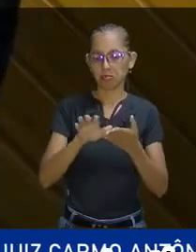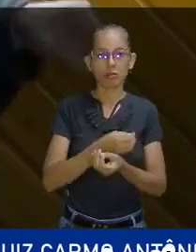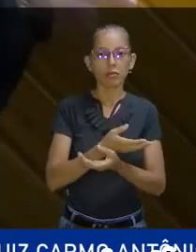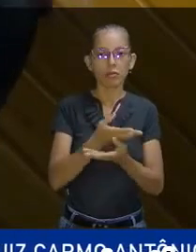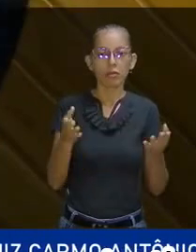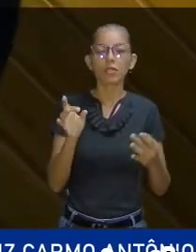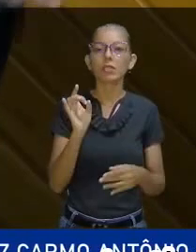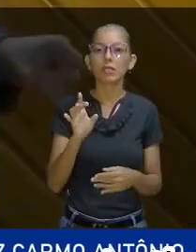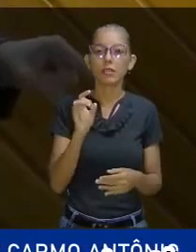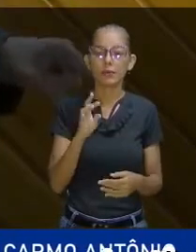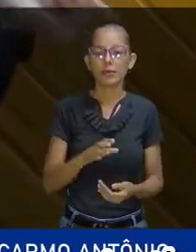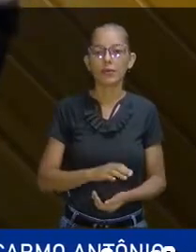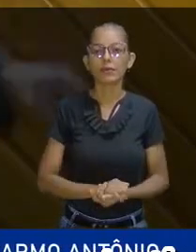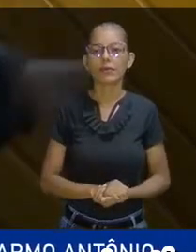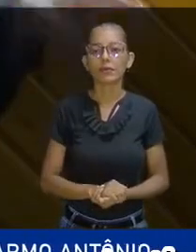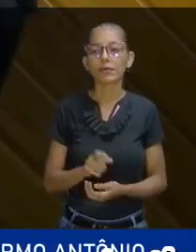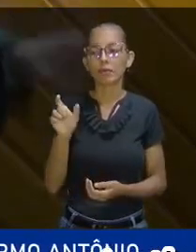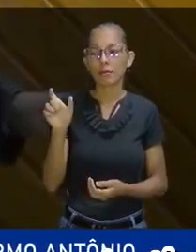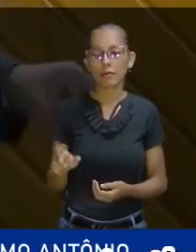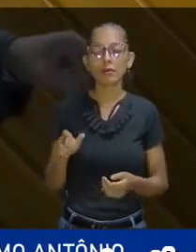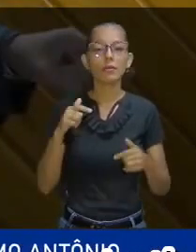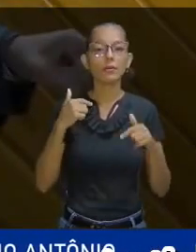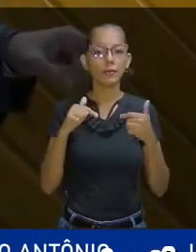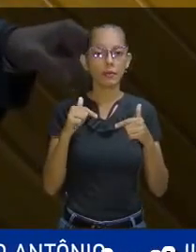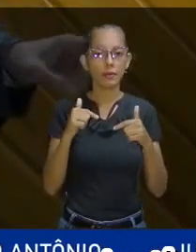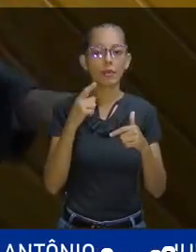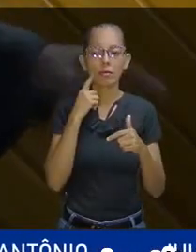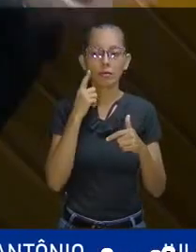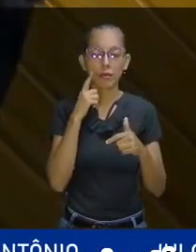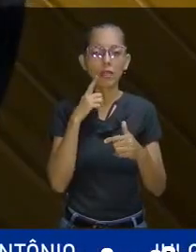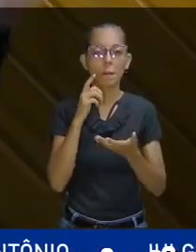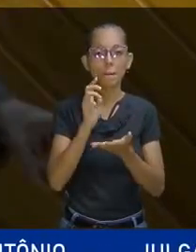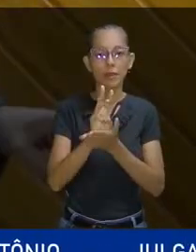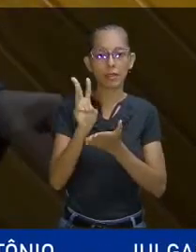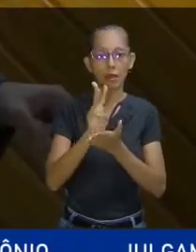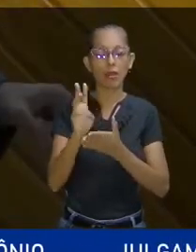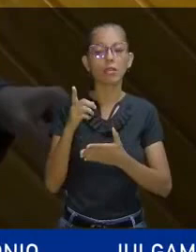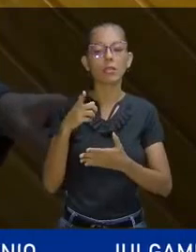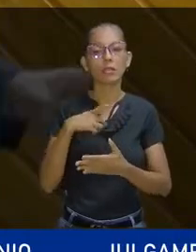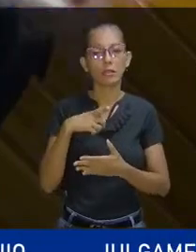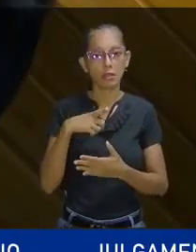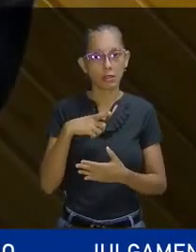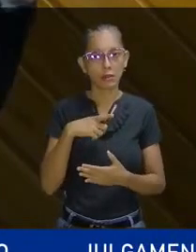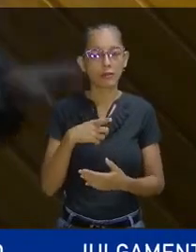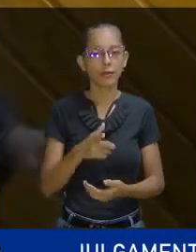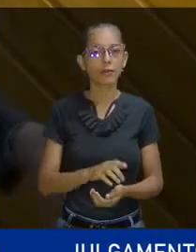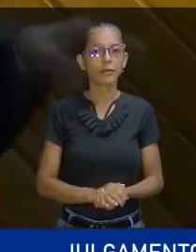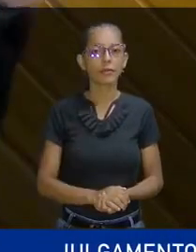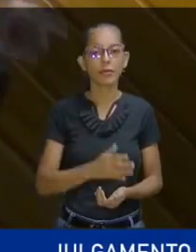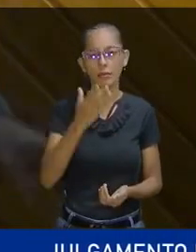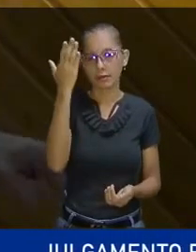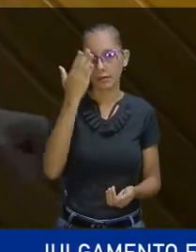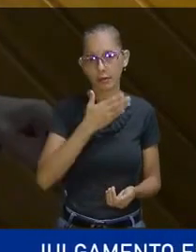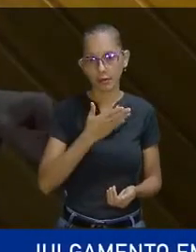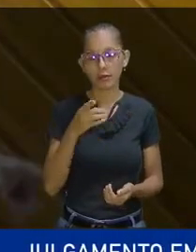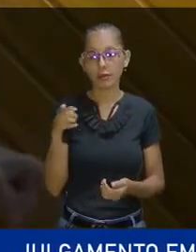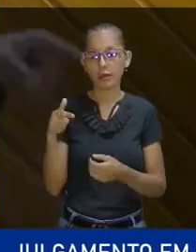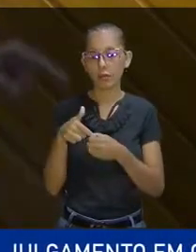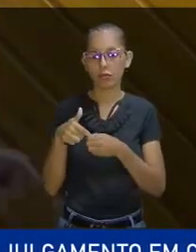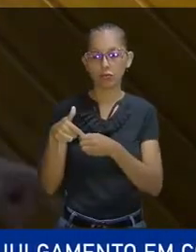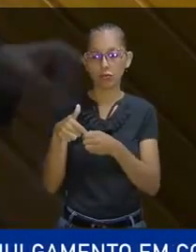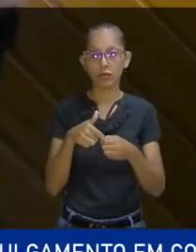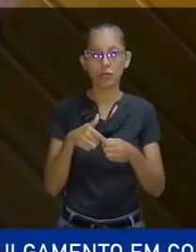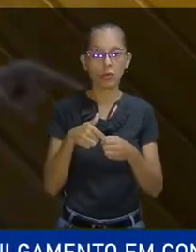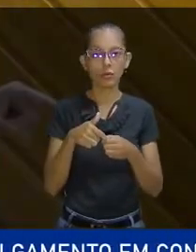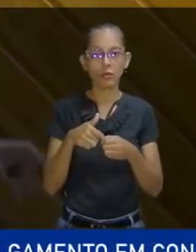um destino e uma finalidade que se encontram nas mensagens, que era para combustível, para que ele se deslocasse das comunidades.